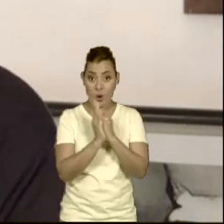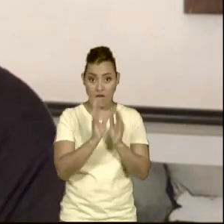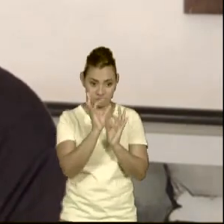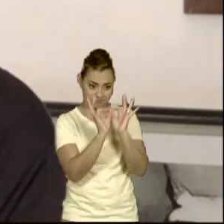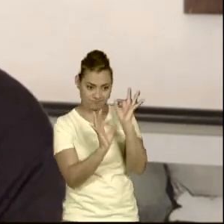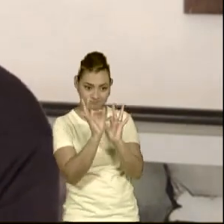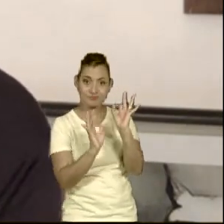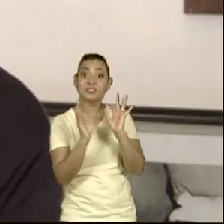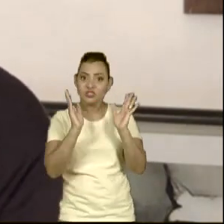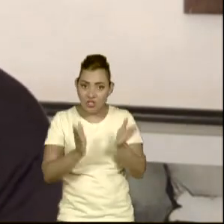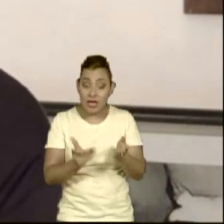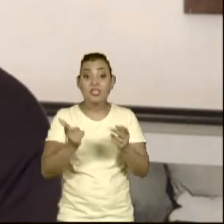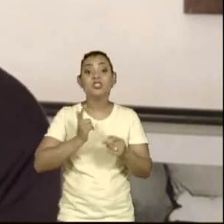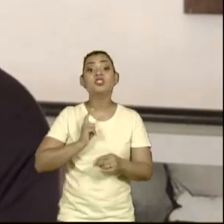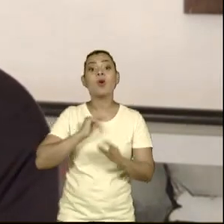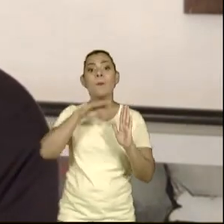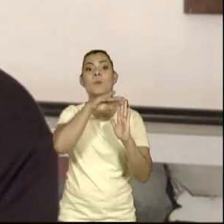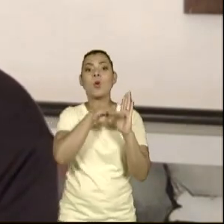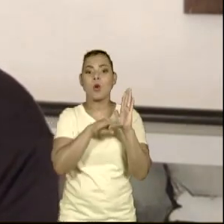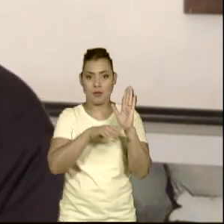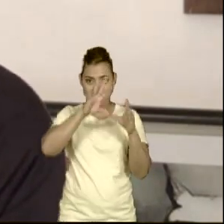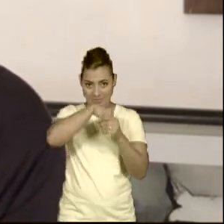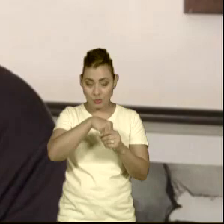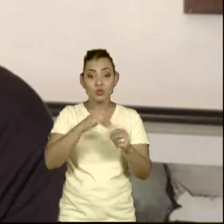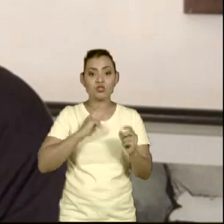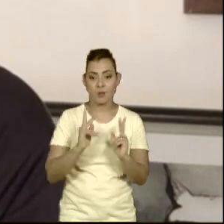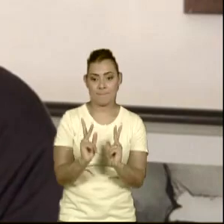e existia um quadro no programa chamado